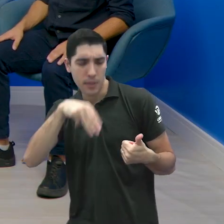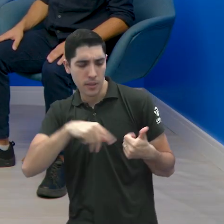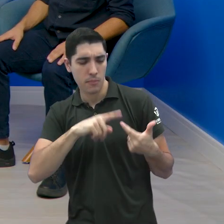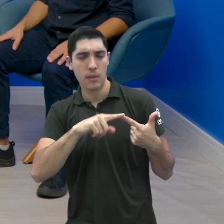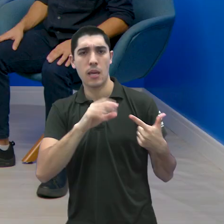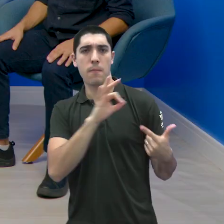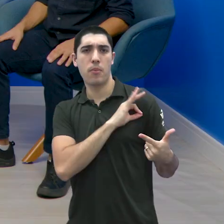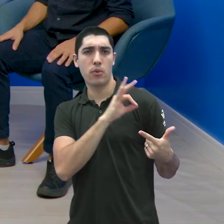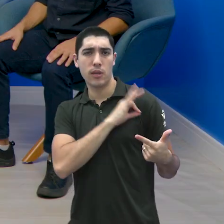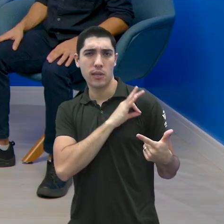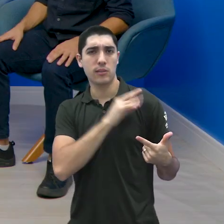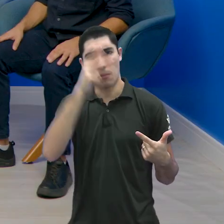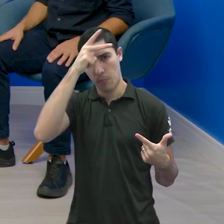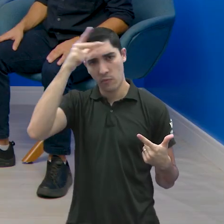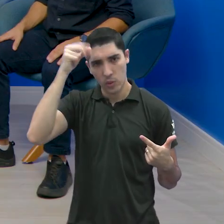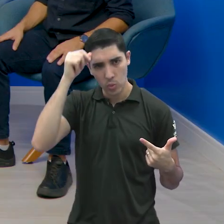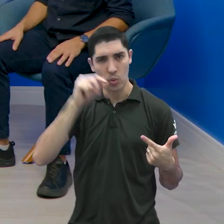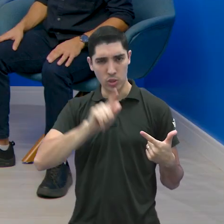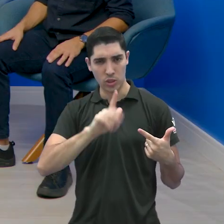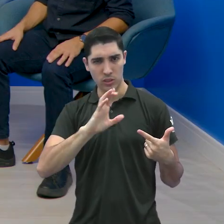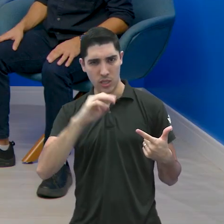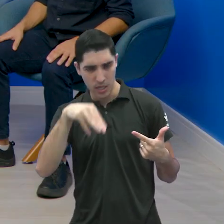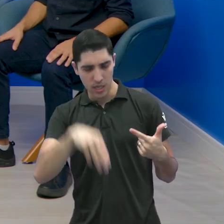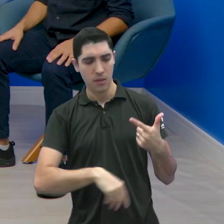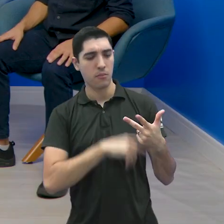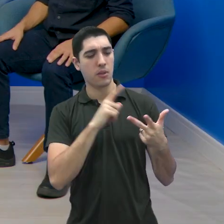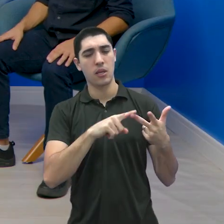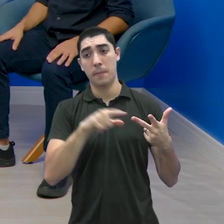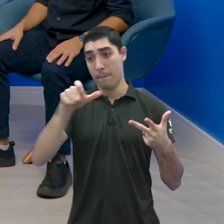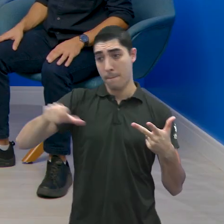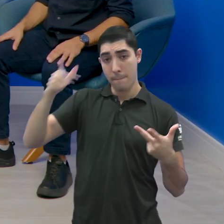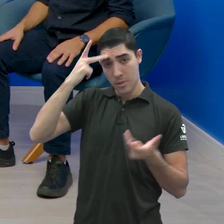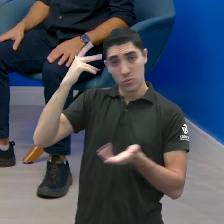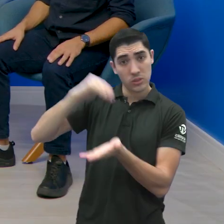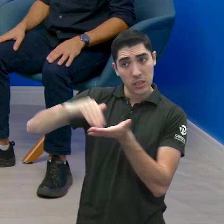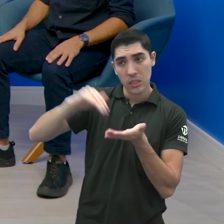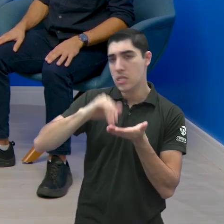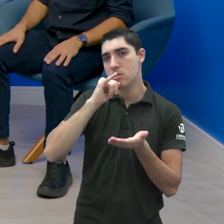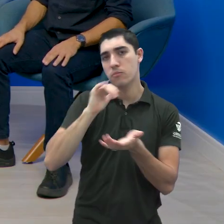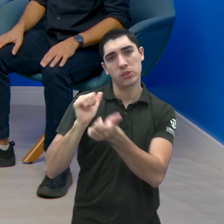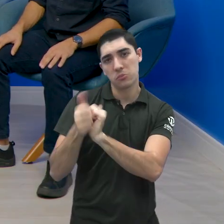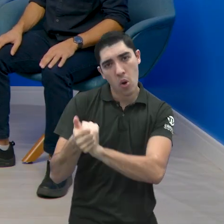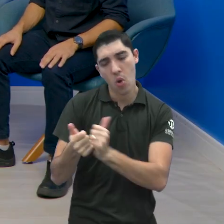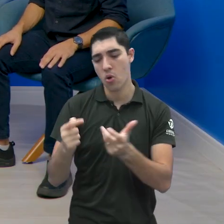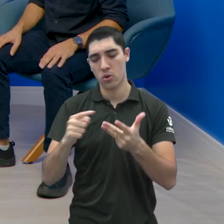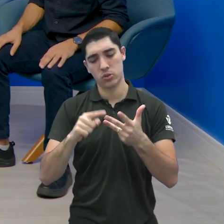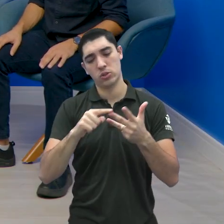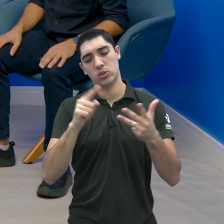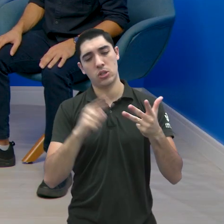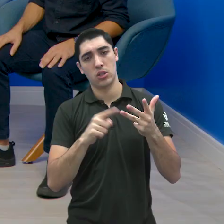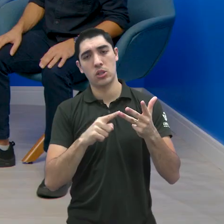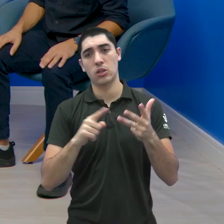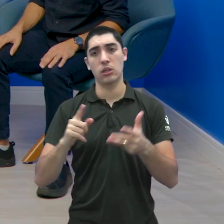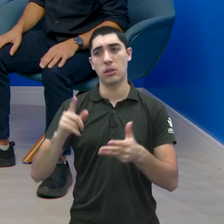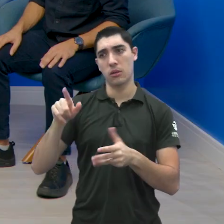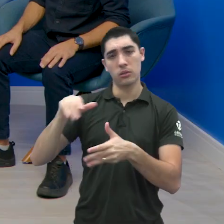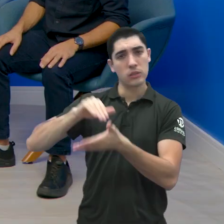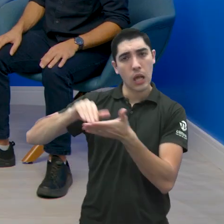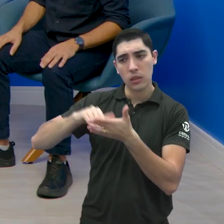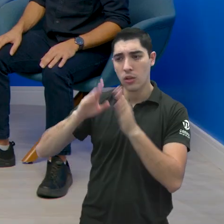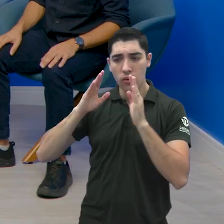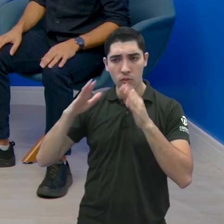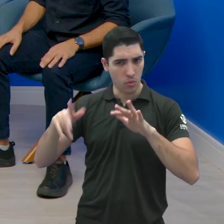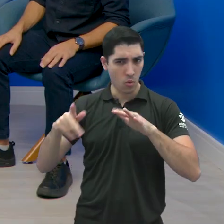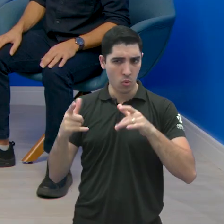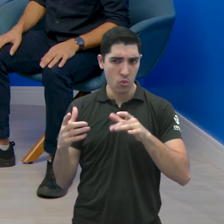A gente tem várias palestras com polícia militar, guarda municipal, vai alguns psicólogos, pessoas da Secretaria mesmo do